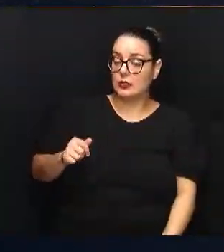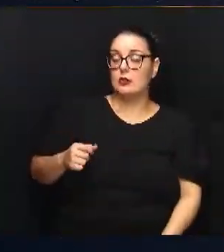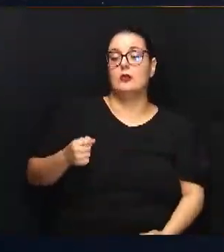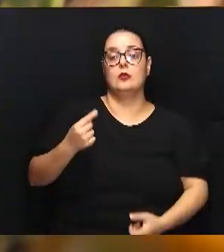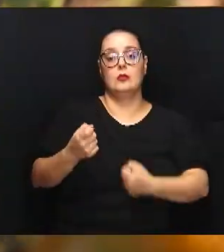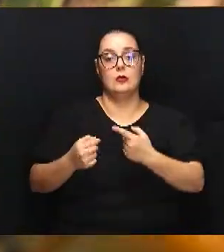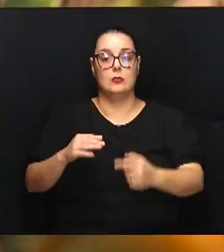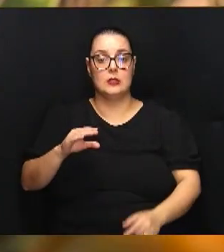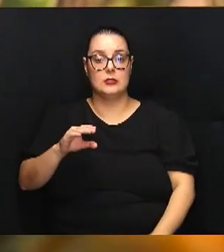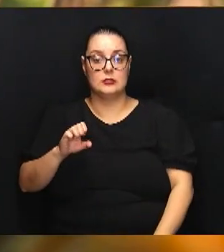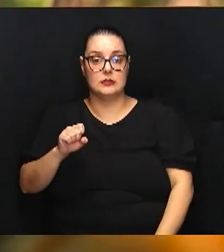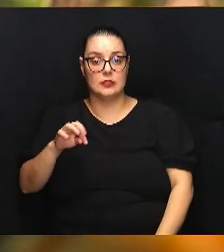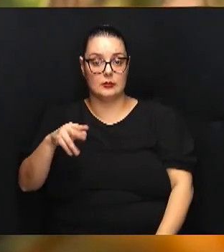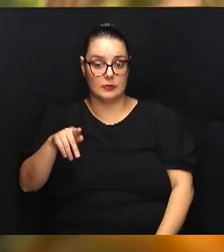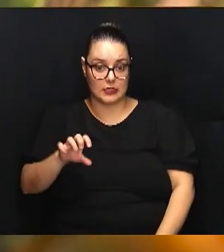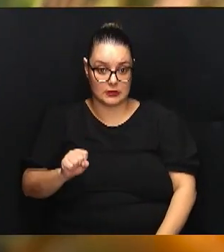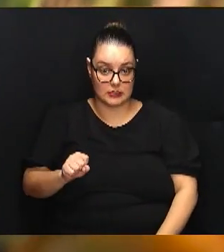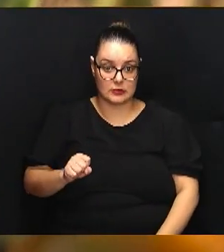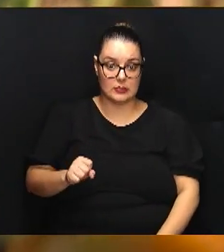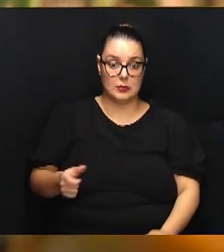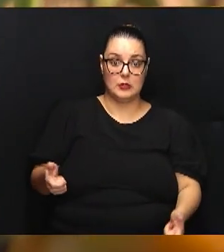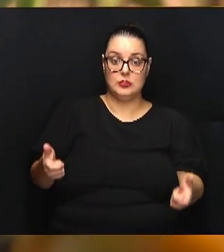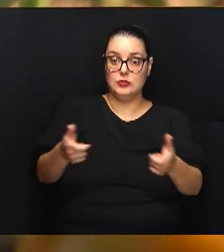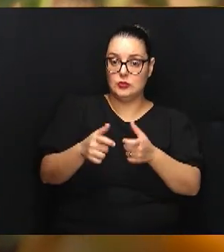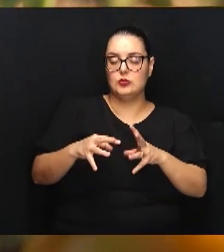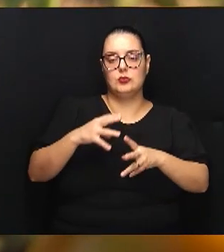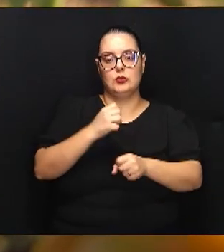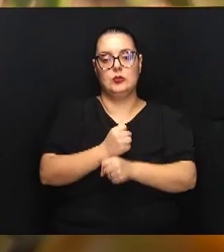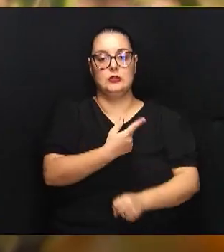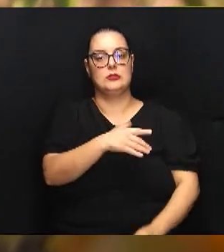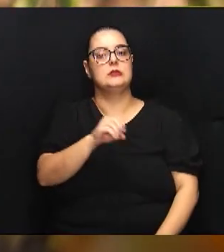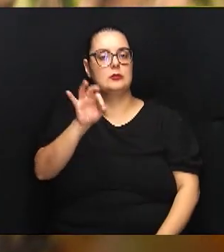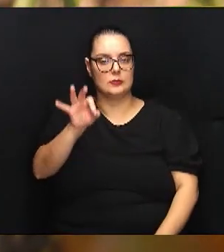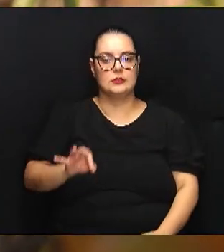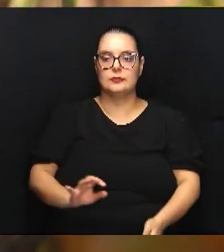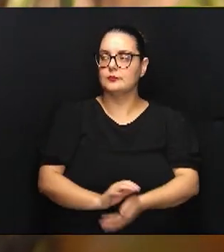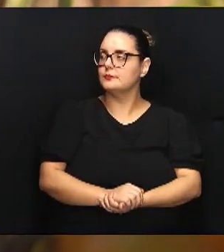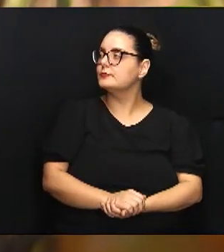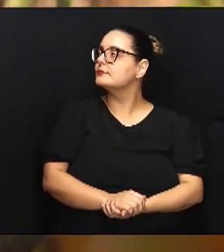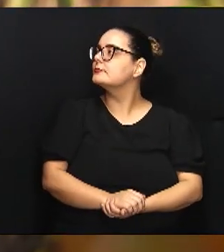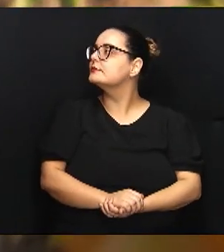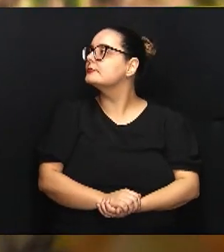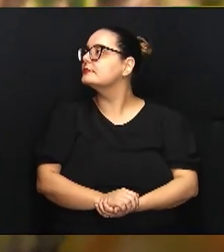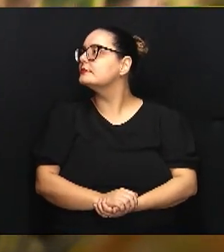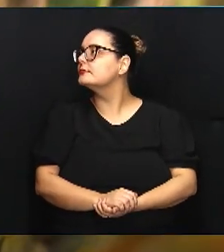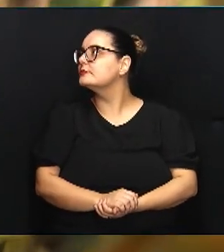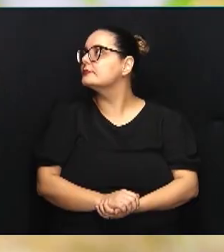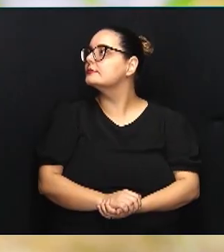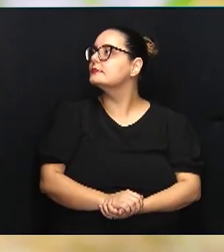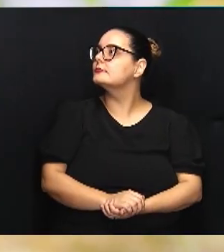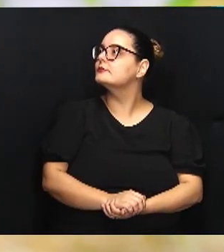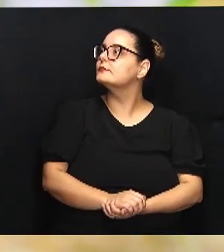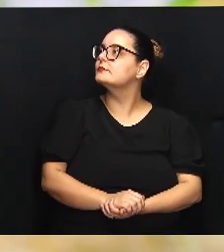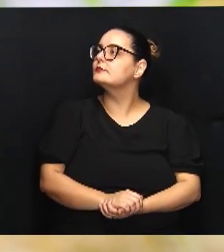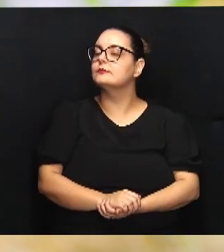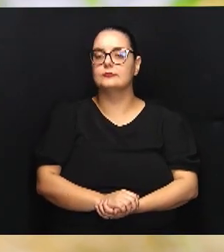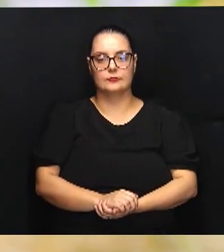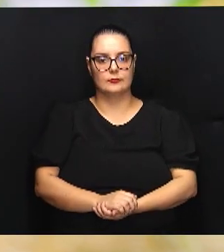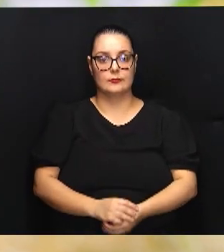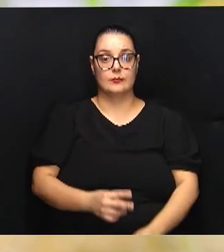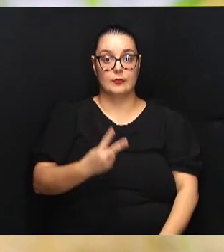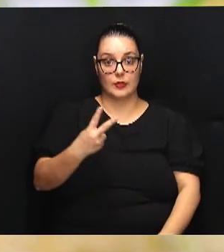da Rastonia, com algumas cepas alcançando uma inibição completa de 100%.